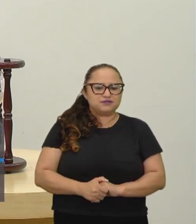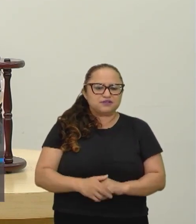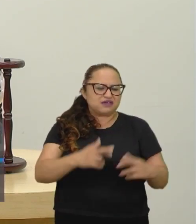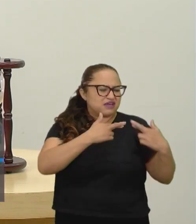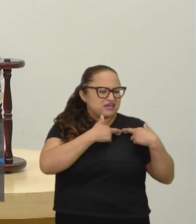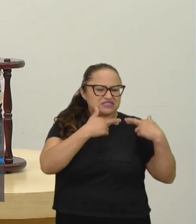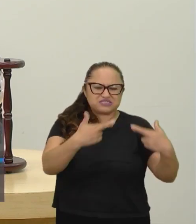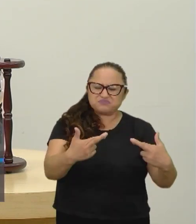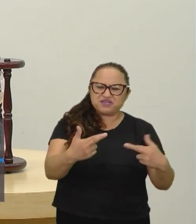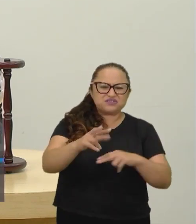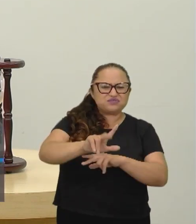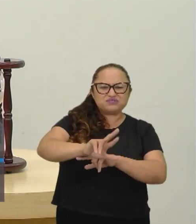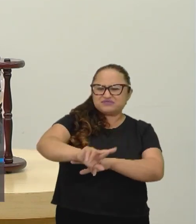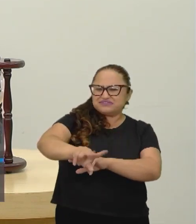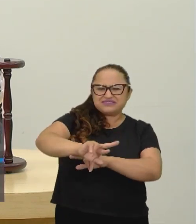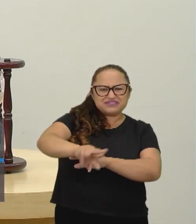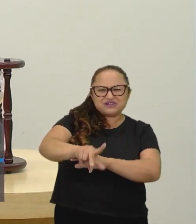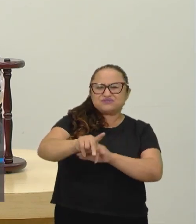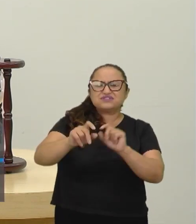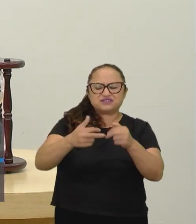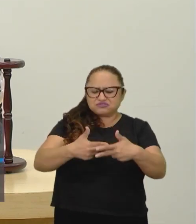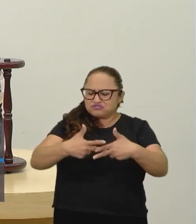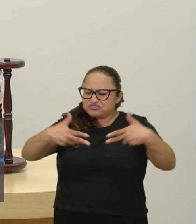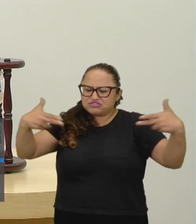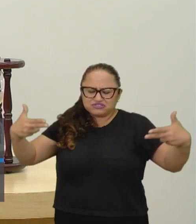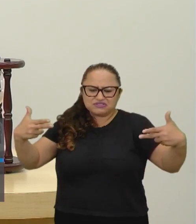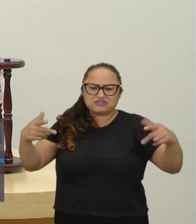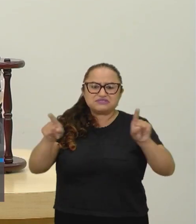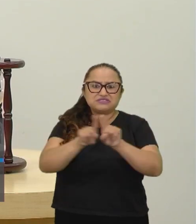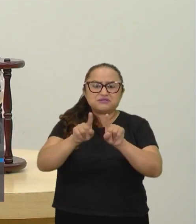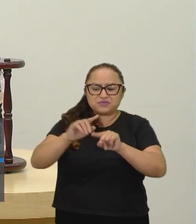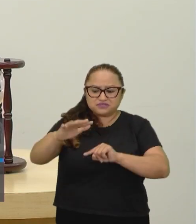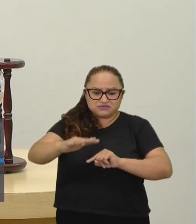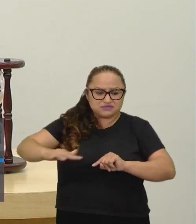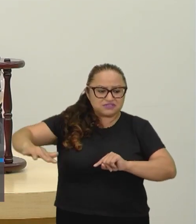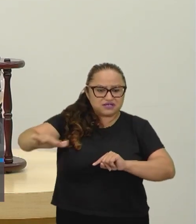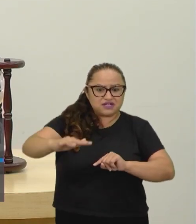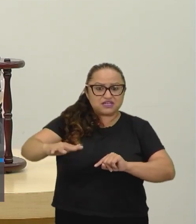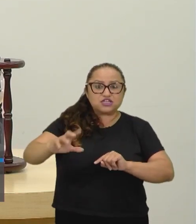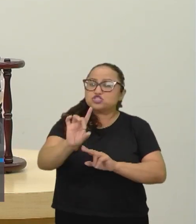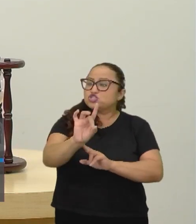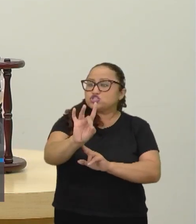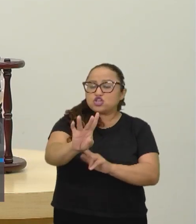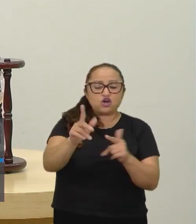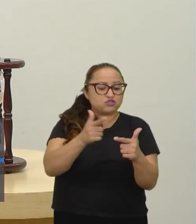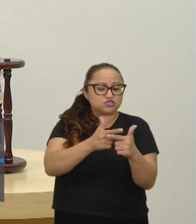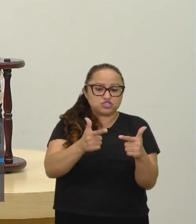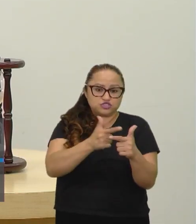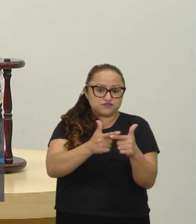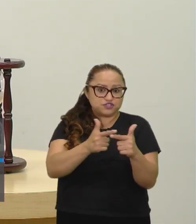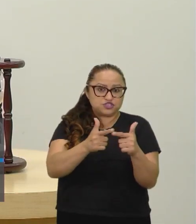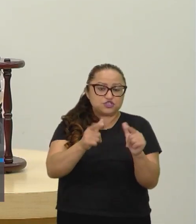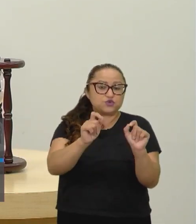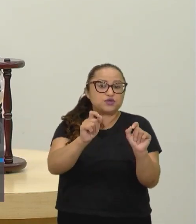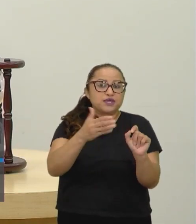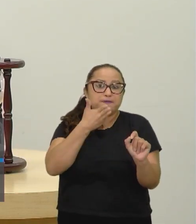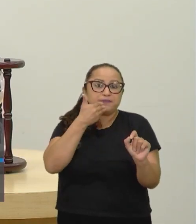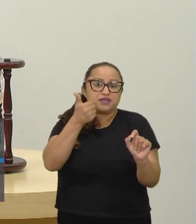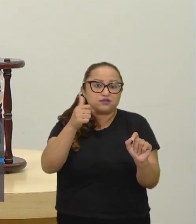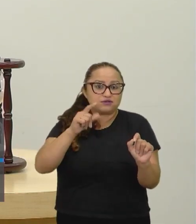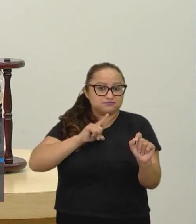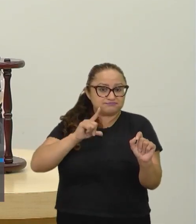respeitou etnias, não se respeitou diferenças regionais, eles simplesmente dividiram entre as potências